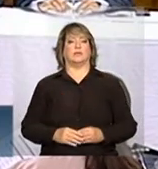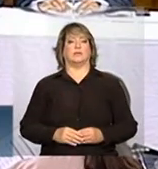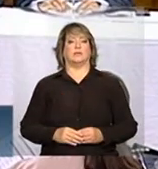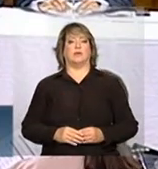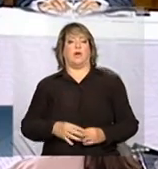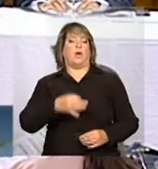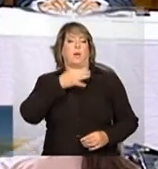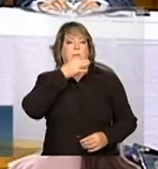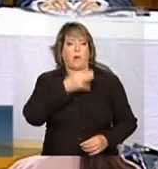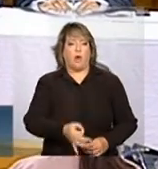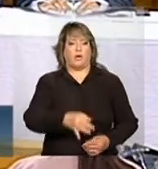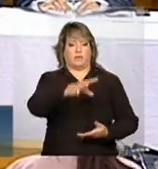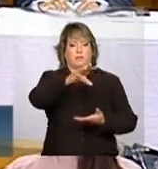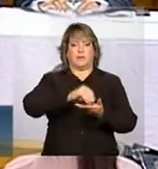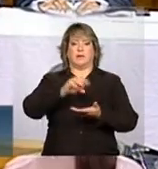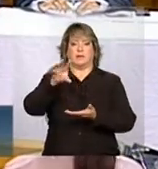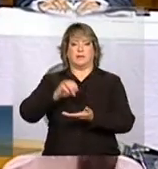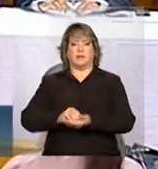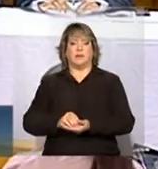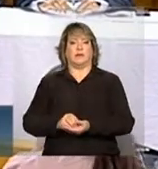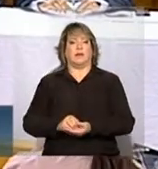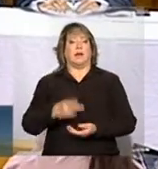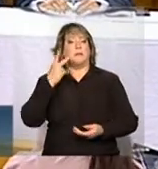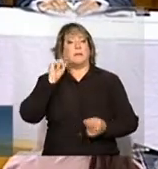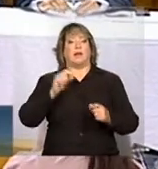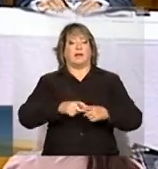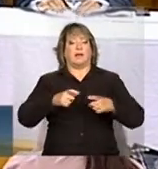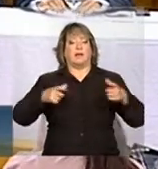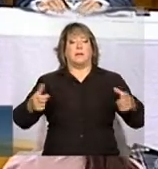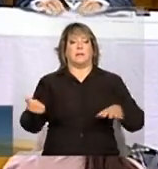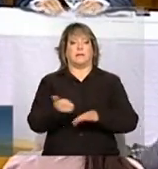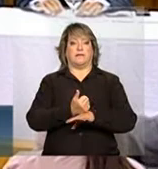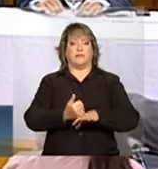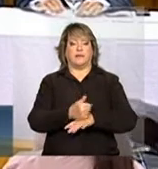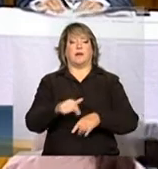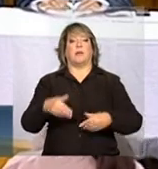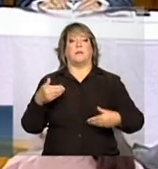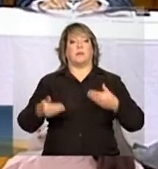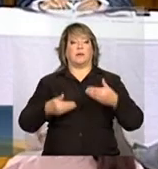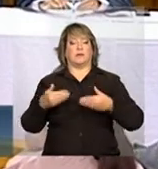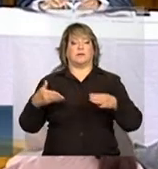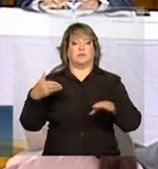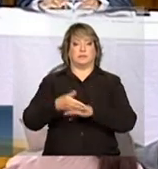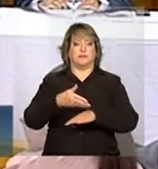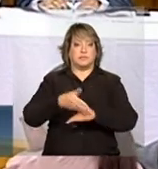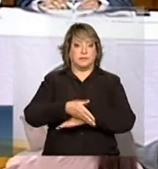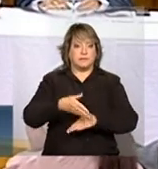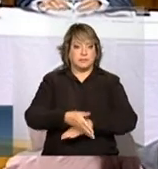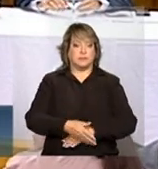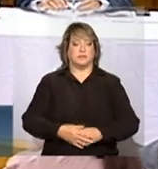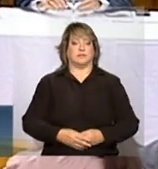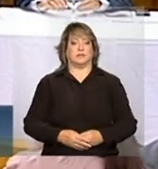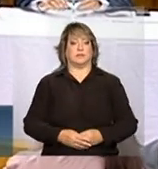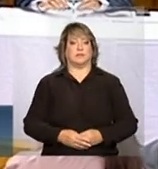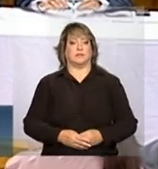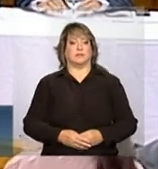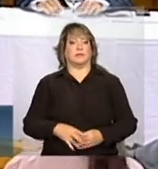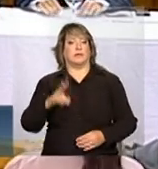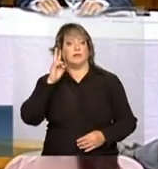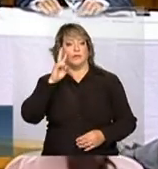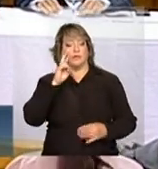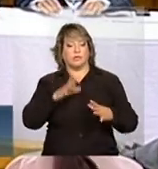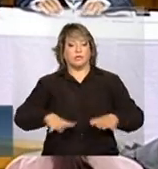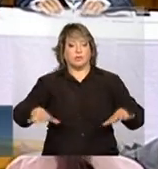de propostas para ampliação e aperfeiçoamento do processo de participação no âmbito